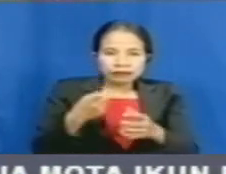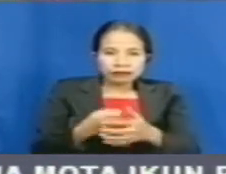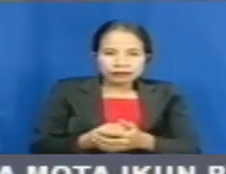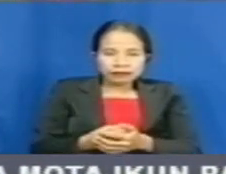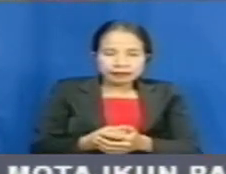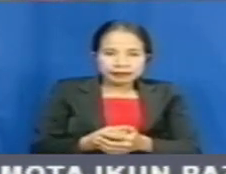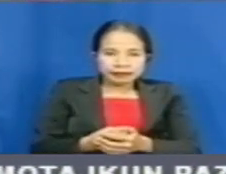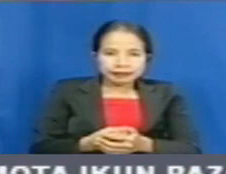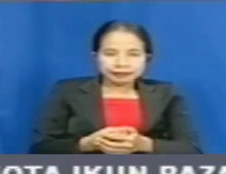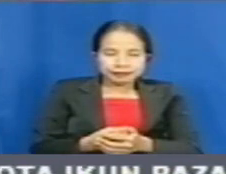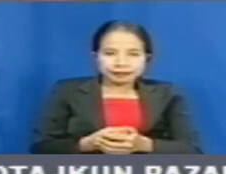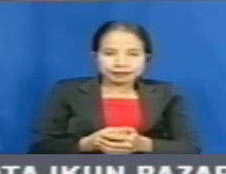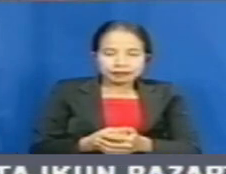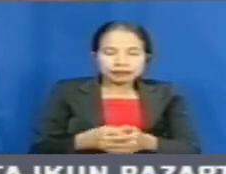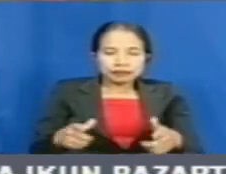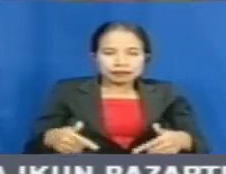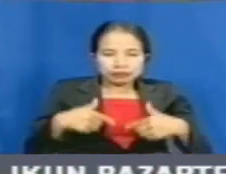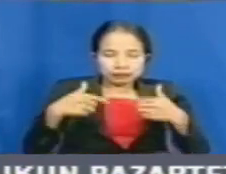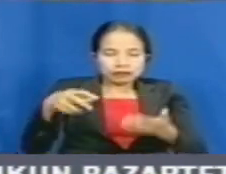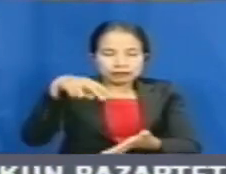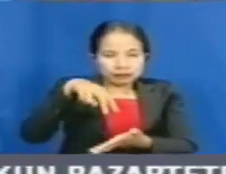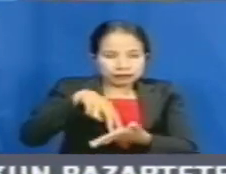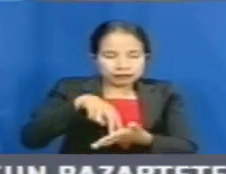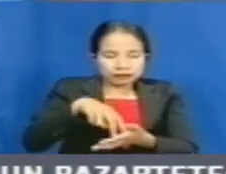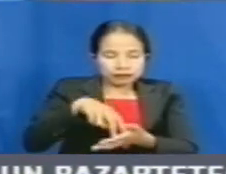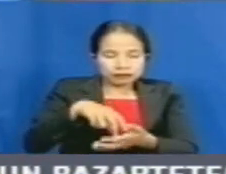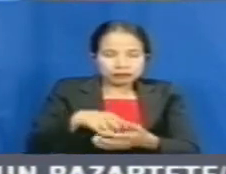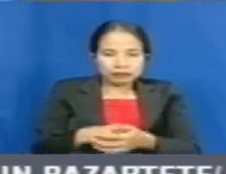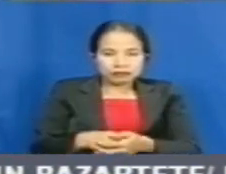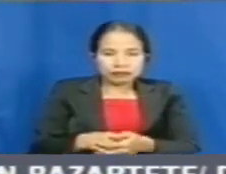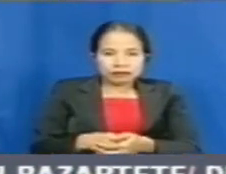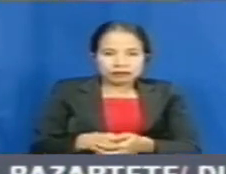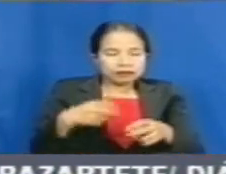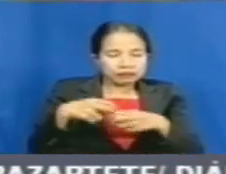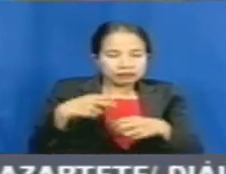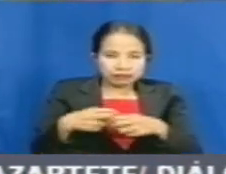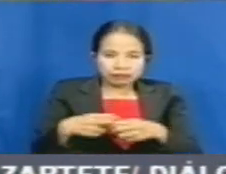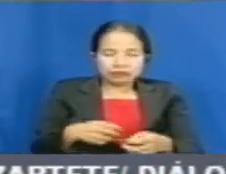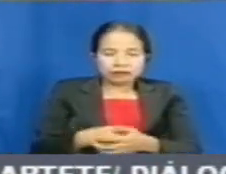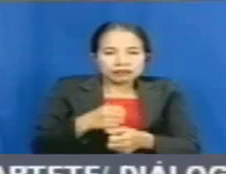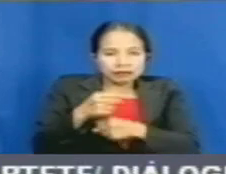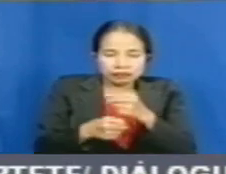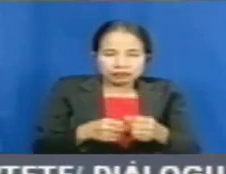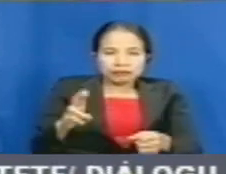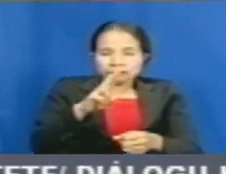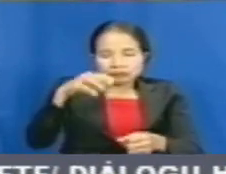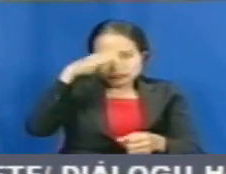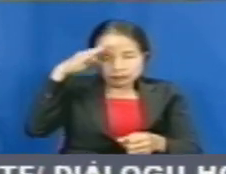mă metam, toșacu, ita, mori și mă cambericine. Ita, haliri că era. Ita, ta era hena metam tula. Ita